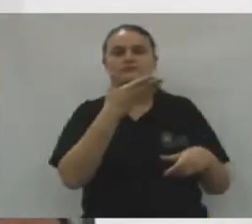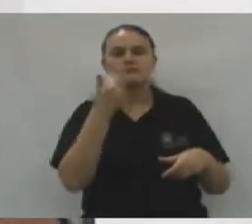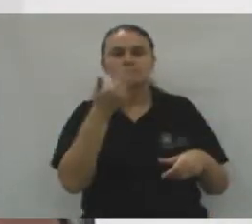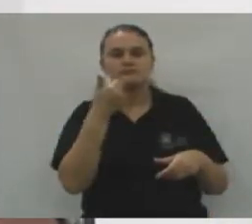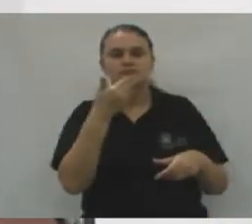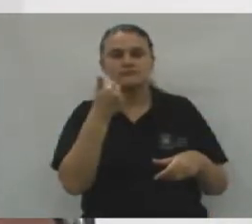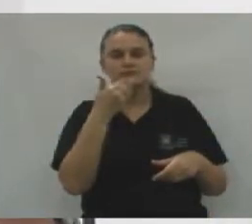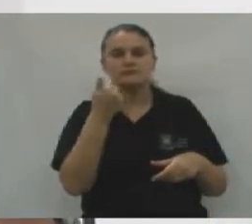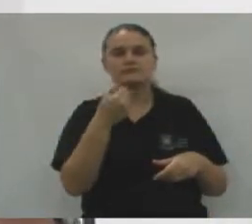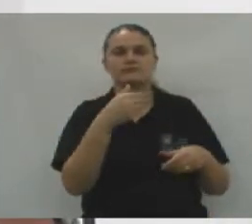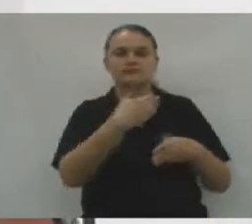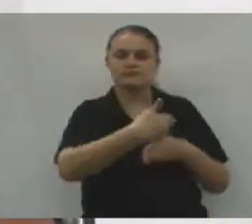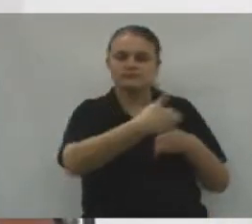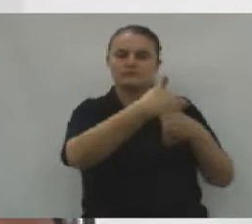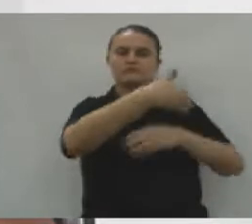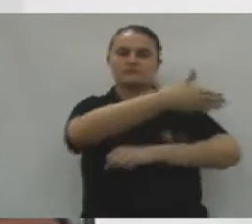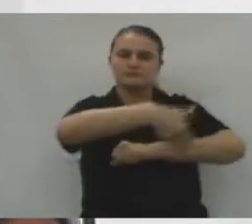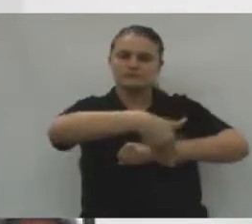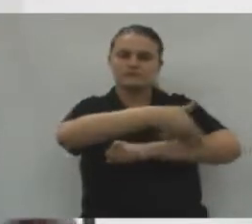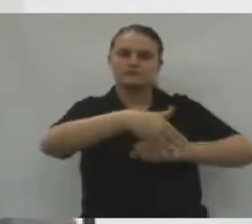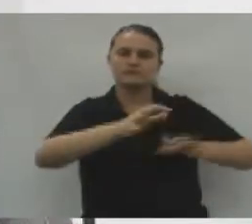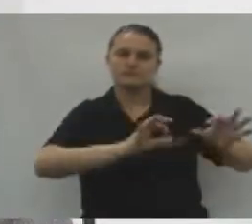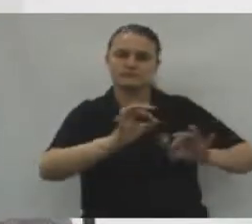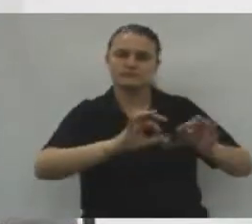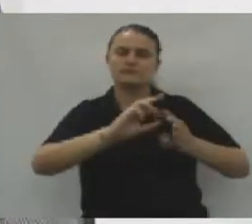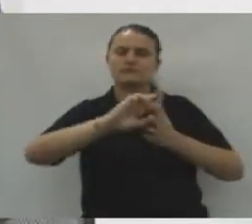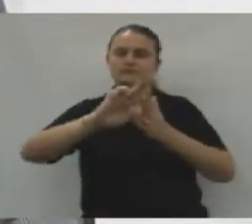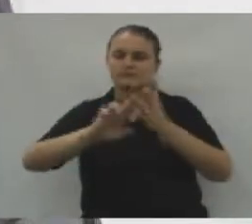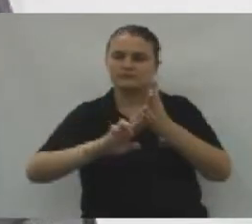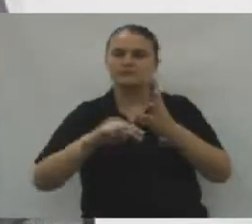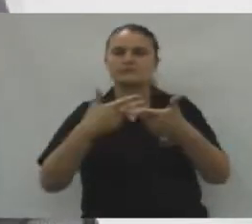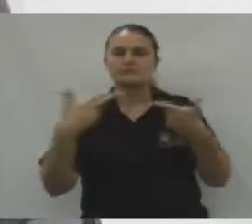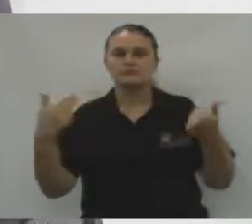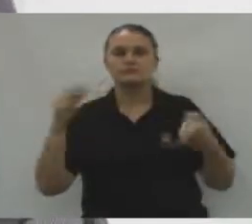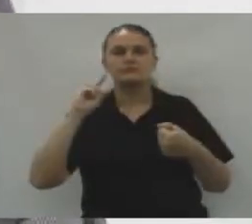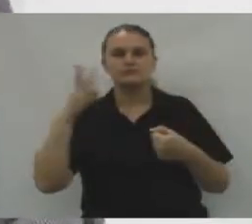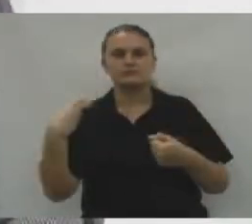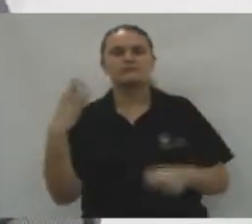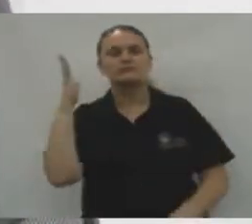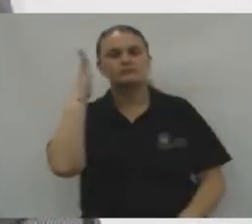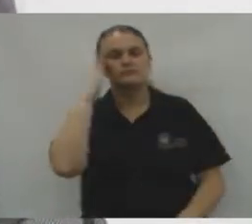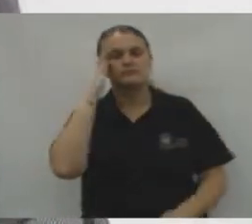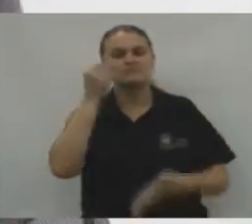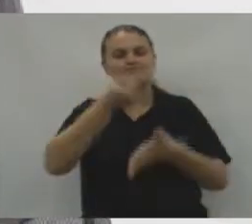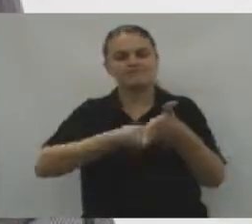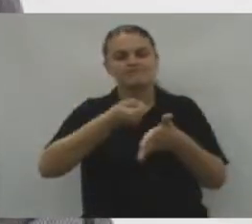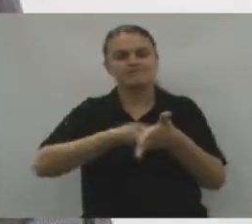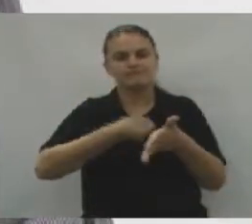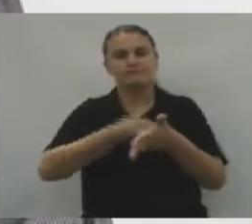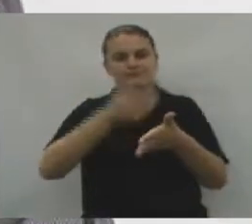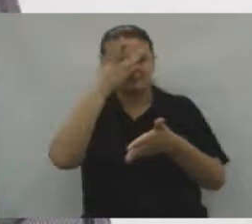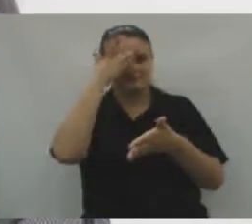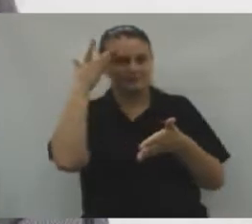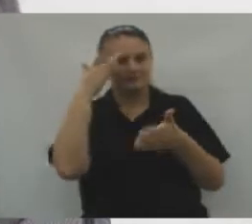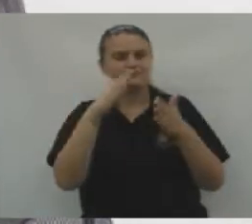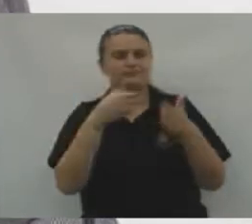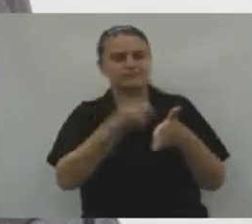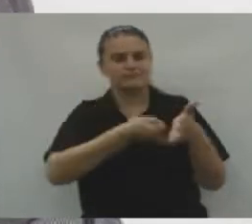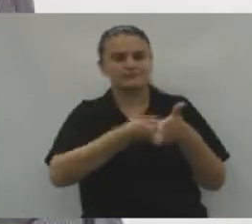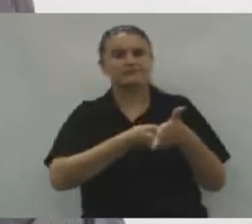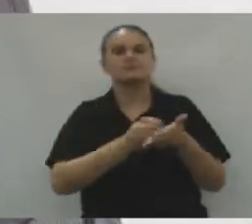melhoria para ele, em obras, estradas, enfim, coisas que vocês, vereadores, são bastante cobrados aí pelos